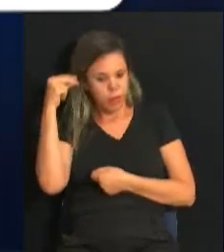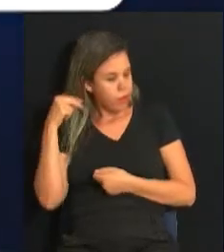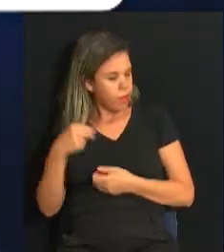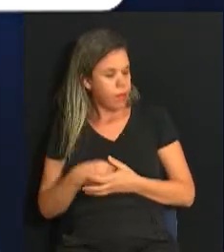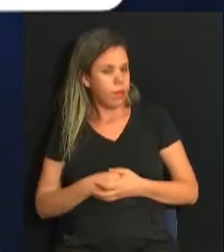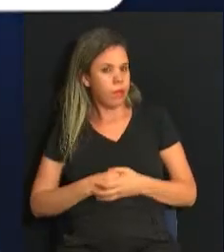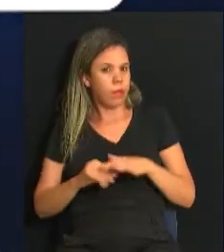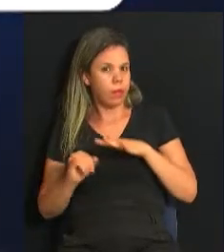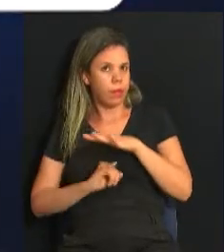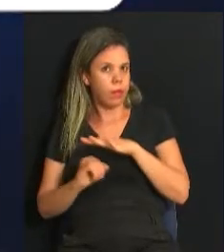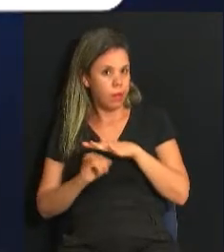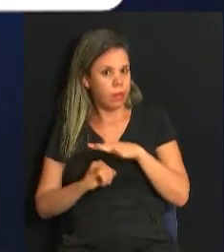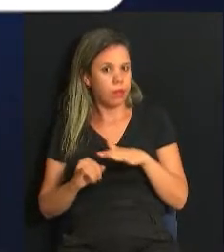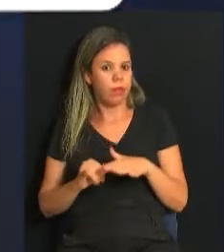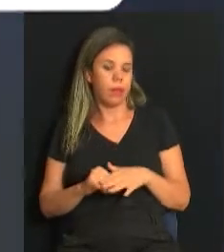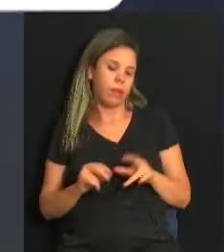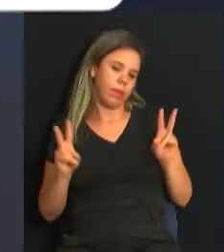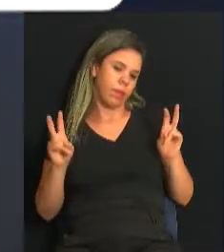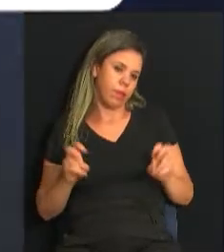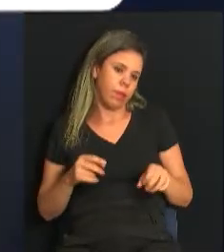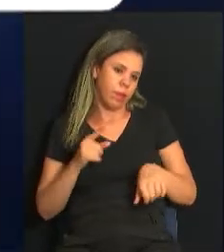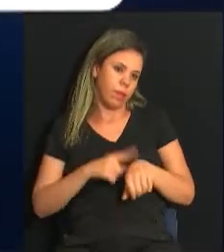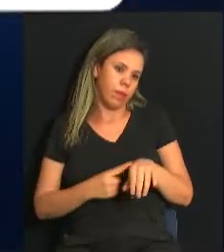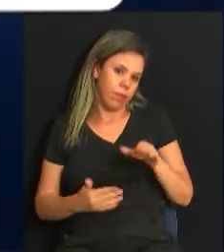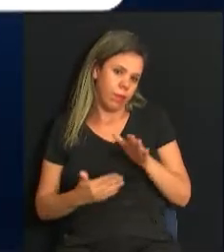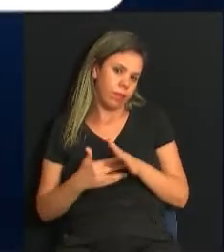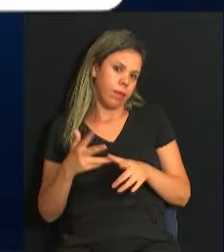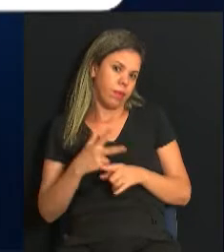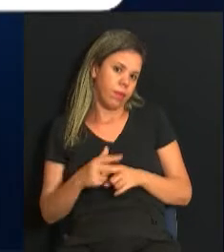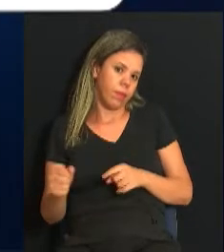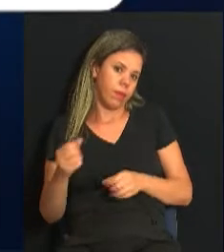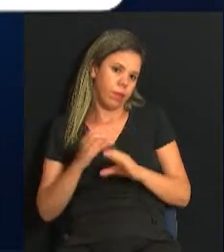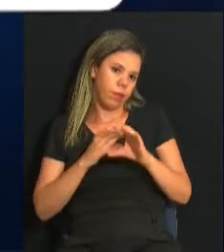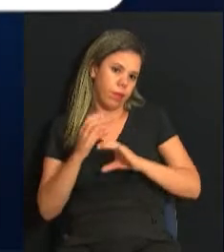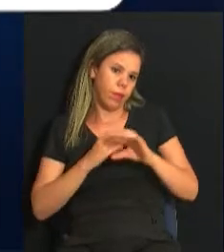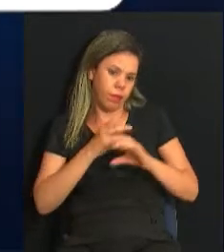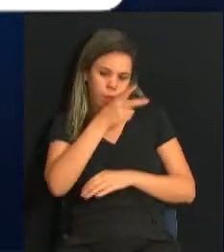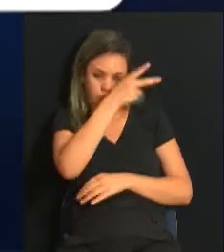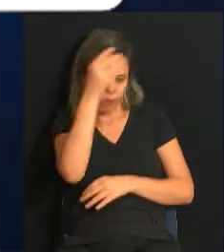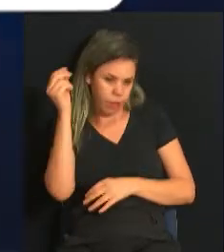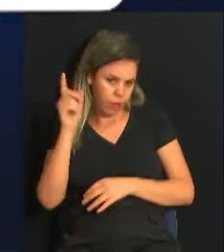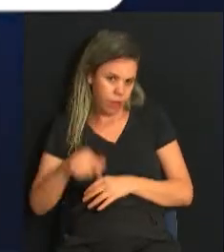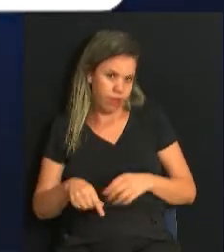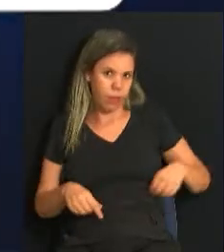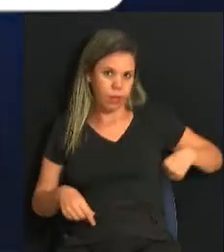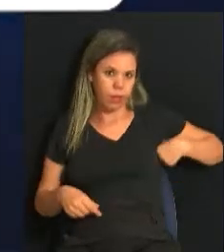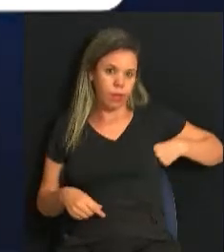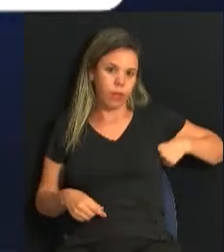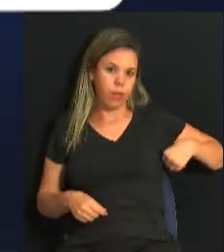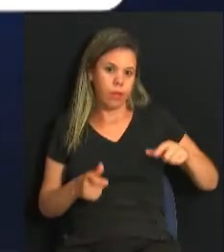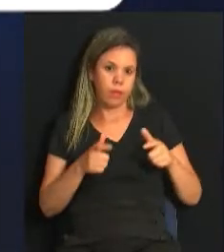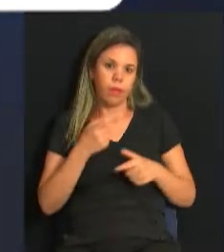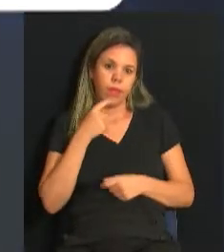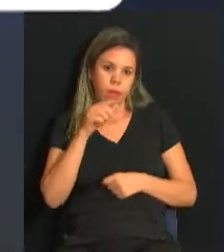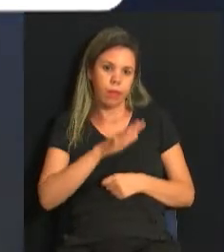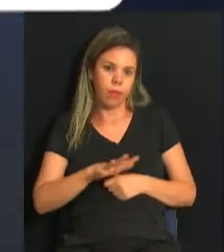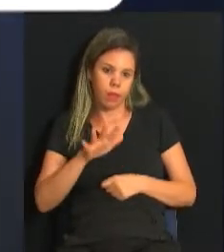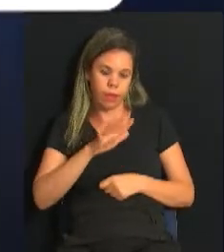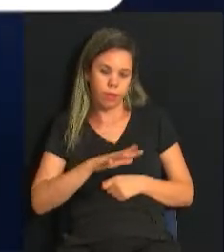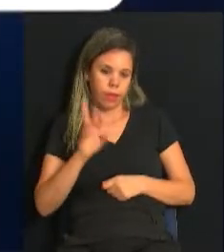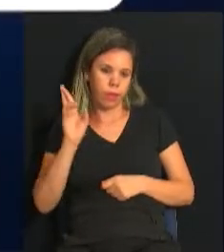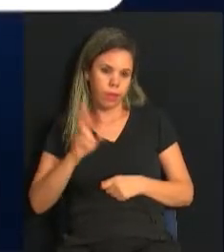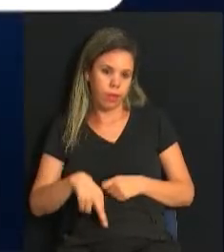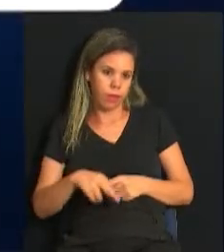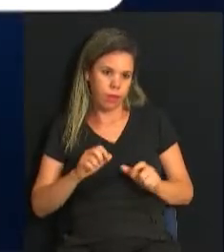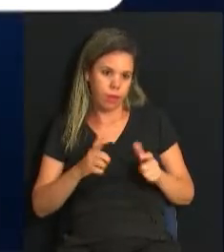direta e indireta e sobre os prazos de validade dos concursos públicos realizados no âmbito de Campinas em